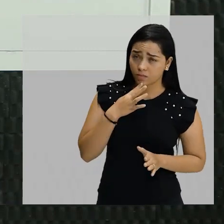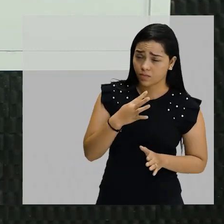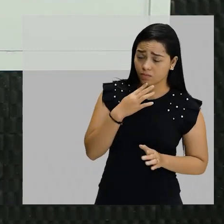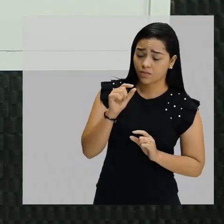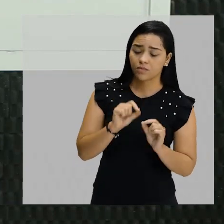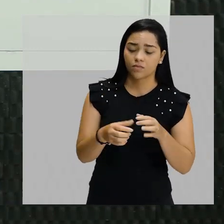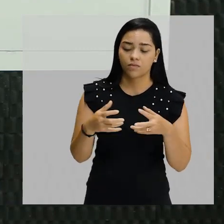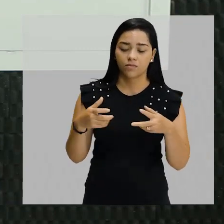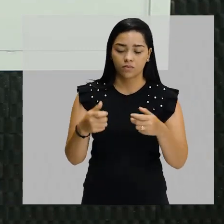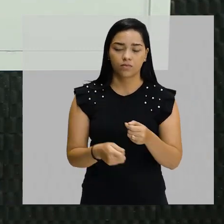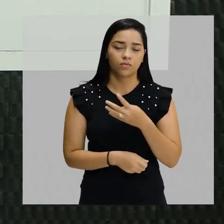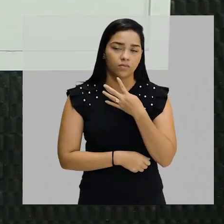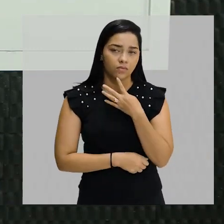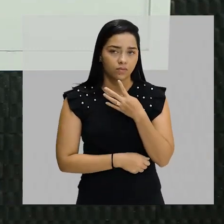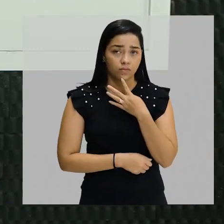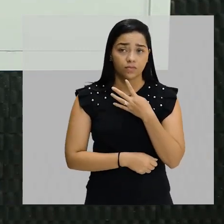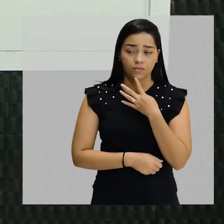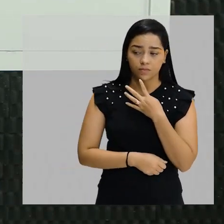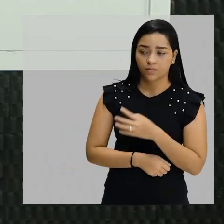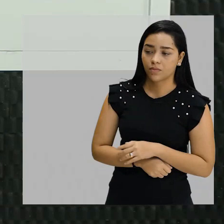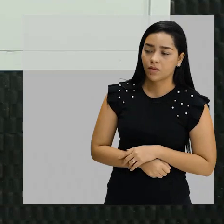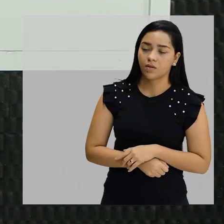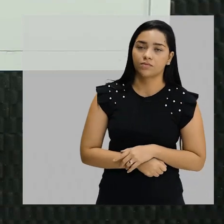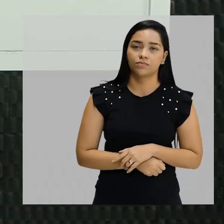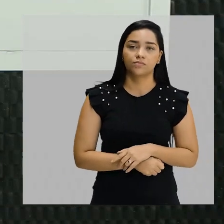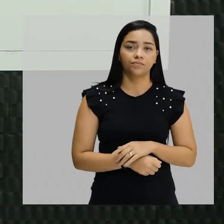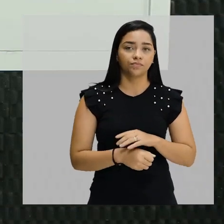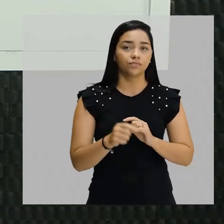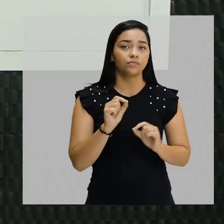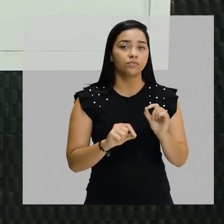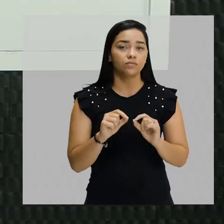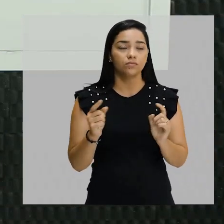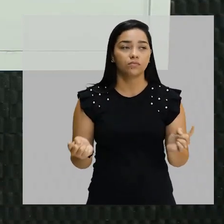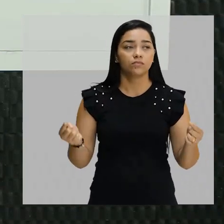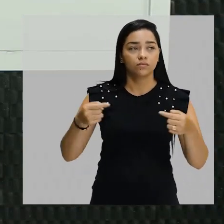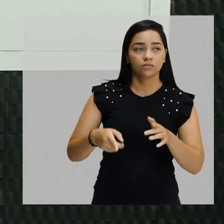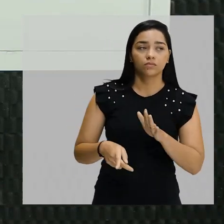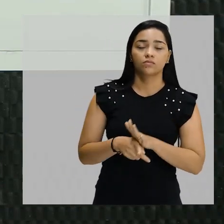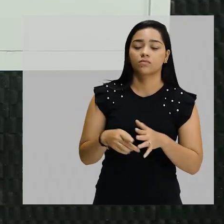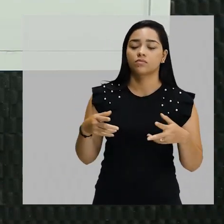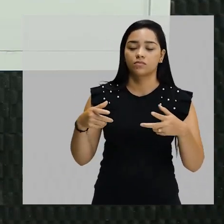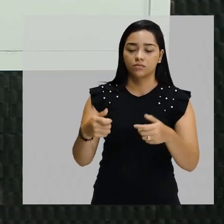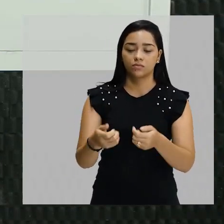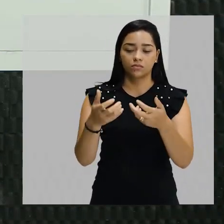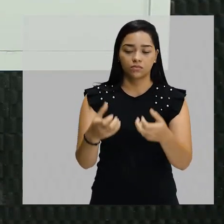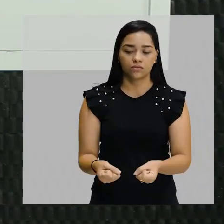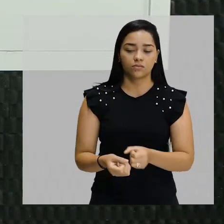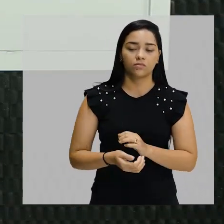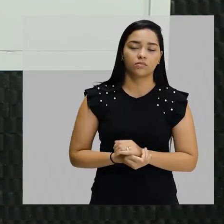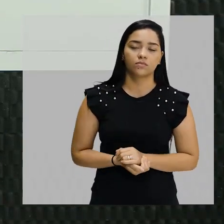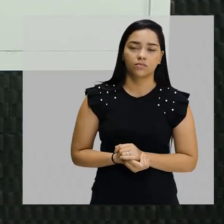ele diz que todo conhecimento veja só proposição Universal afirmativa todo o